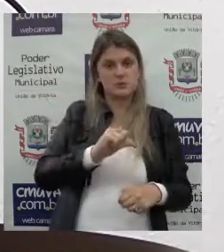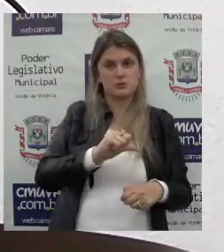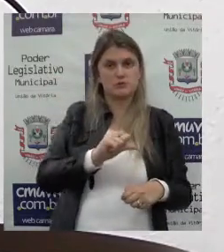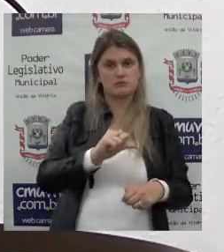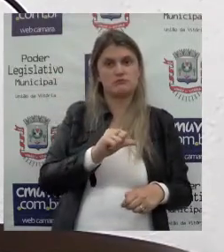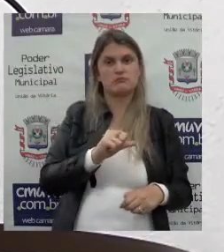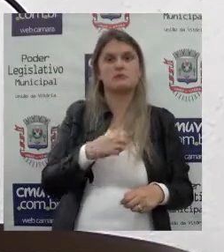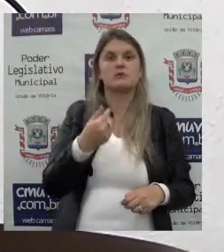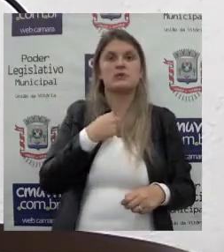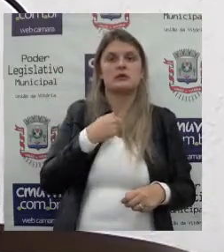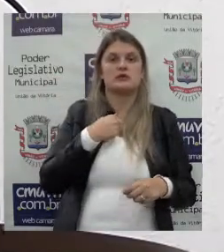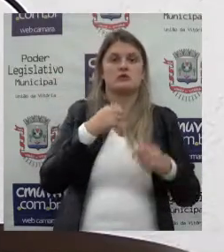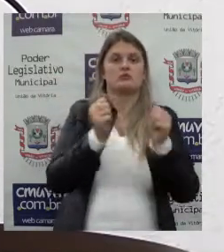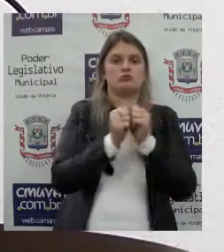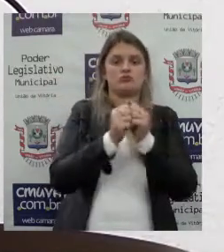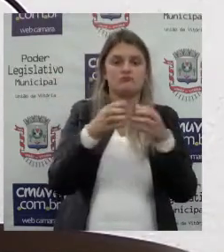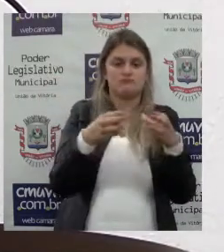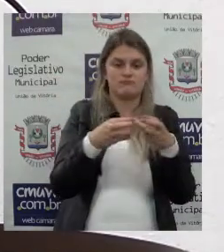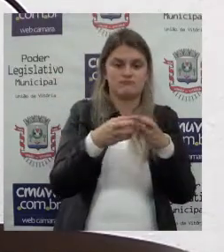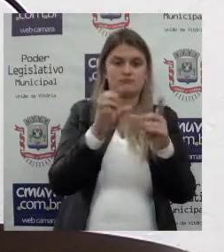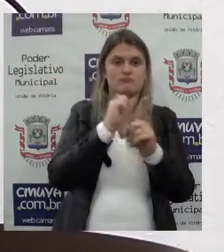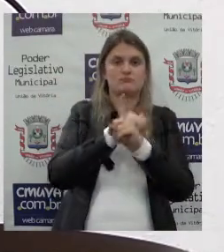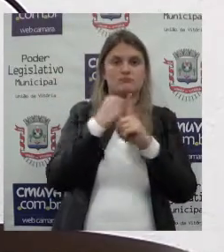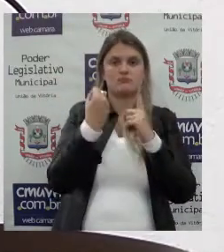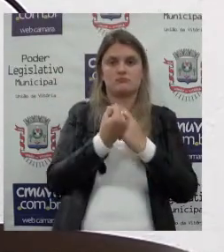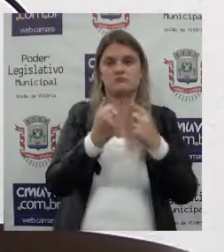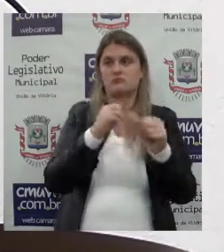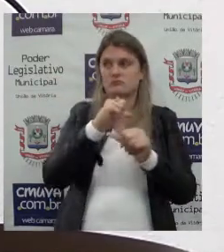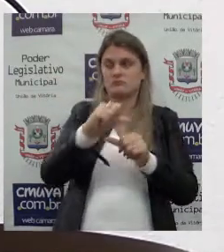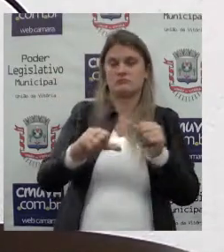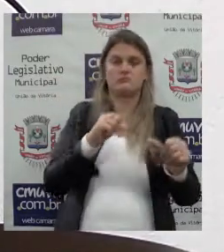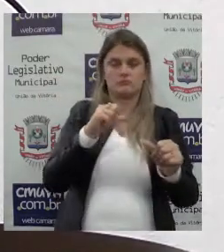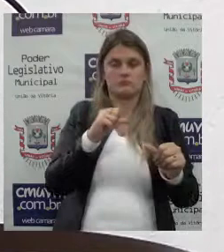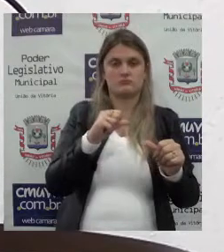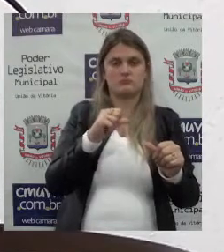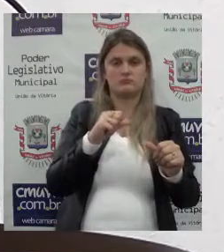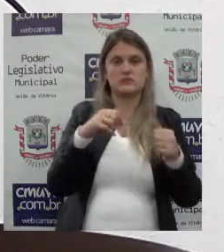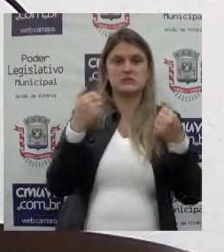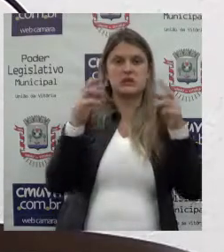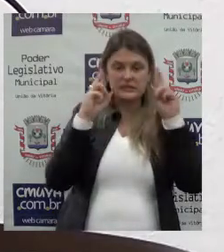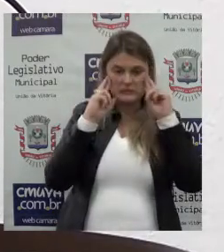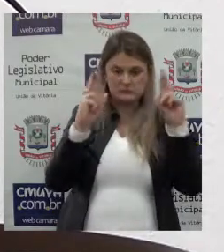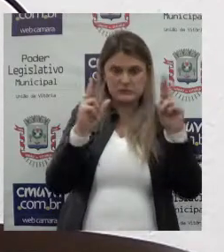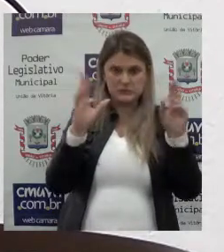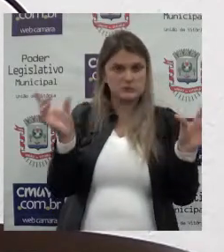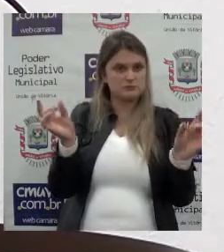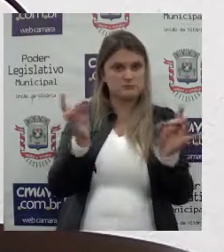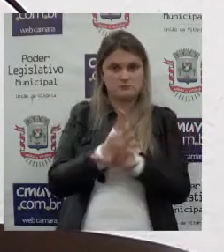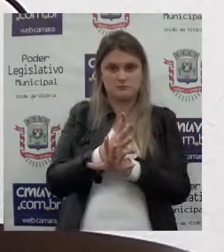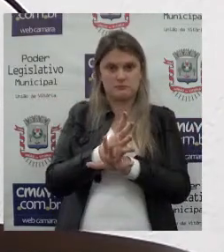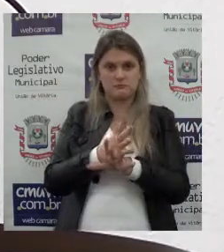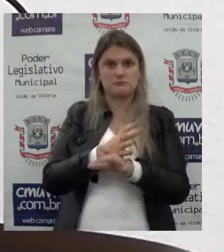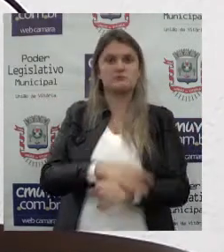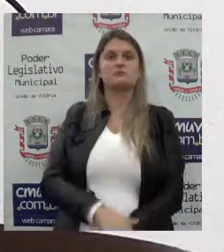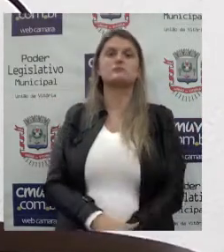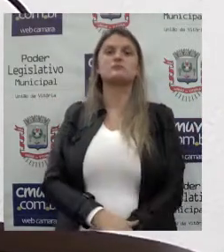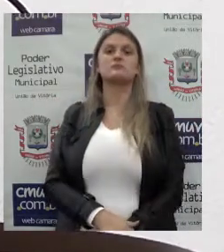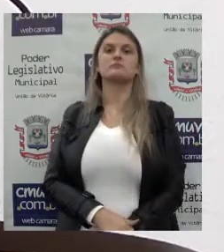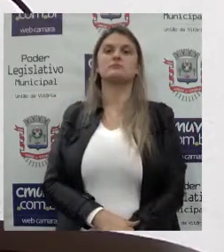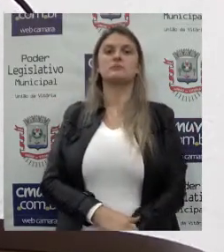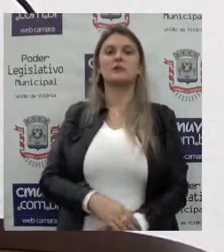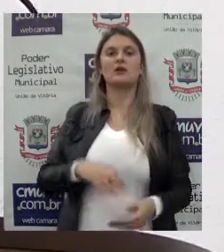para pior. Entendeu? A comunidade, a sociedade está mudando para pior. O respeito acabou.